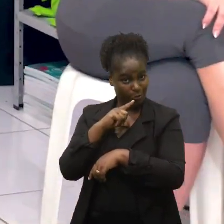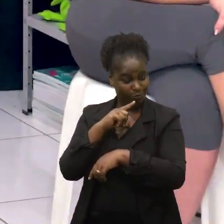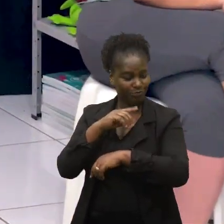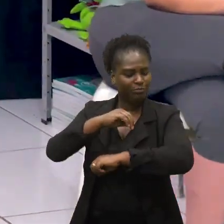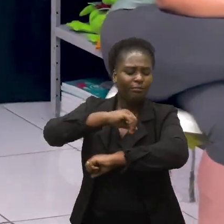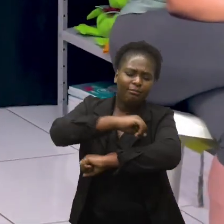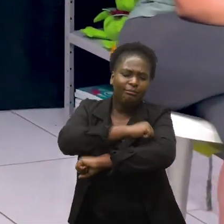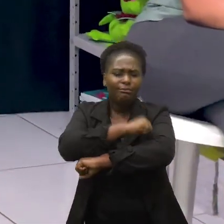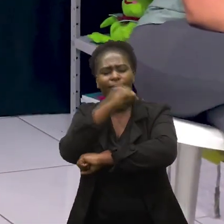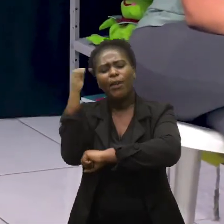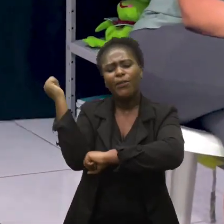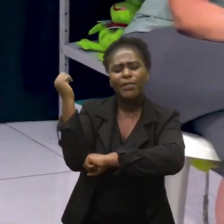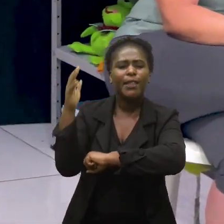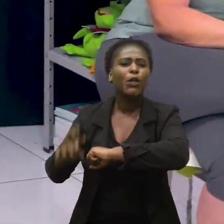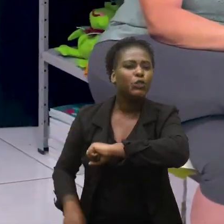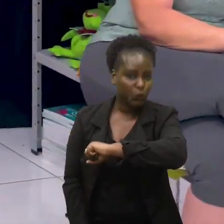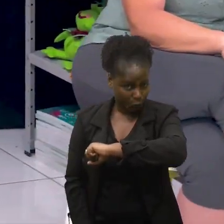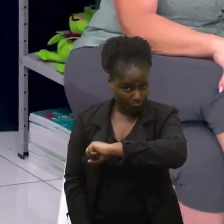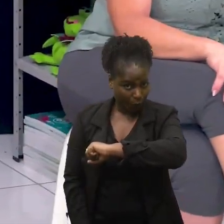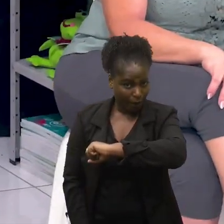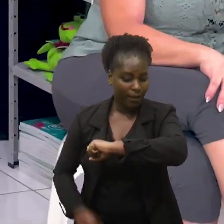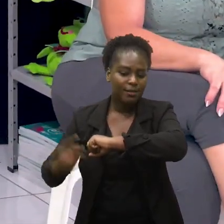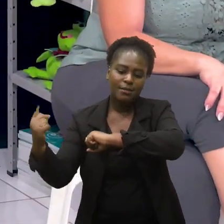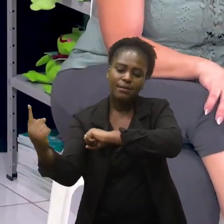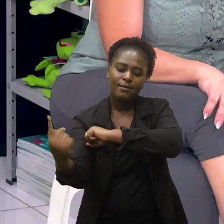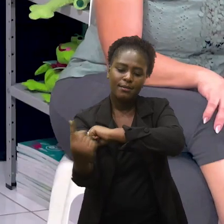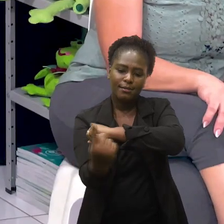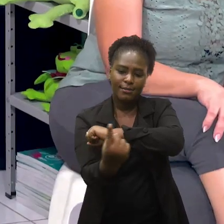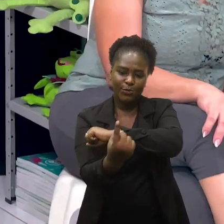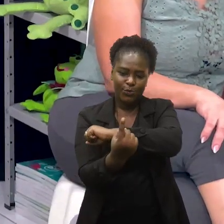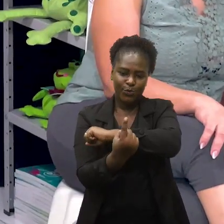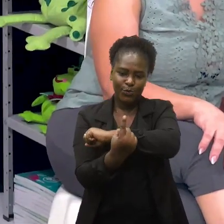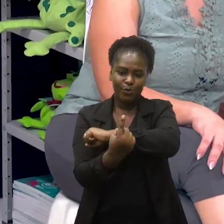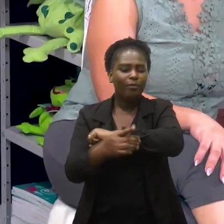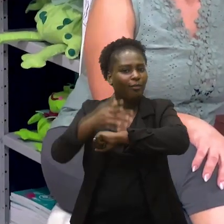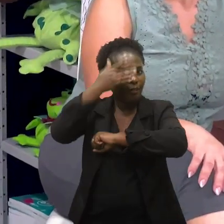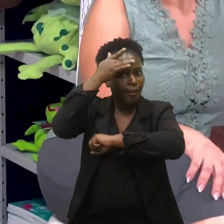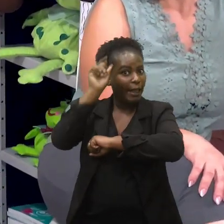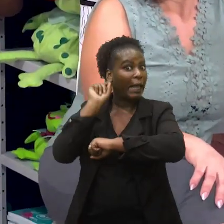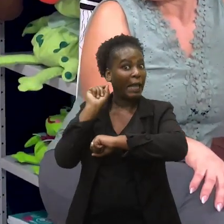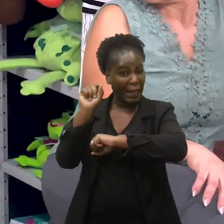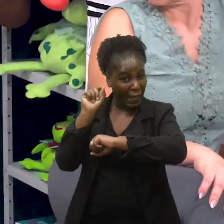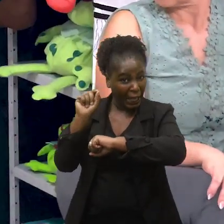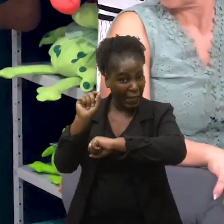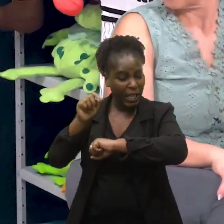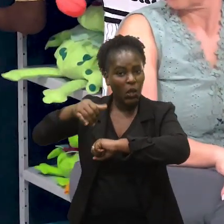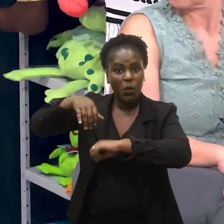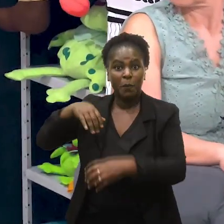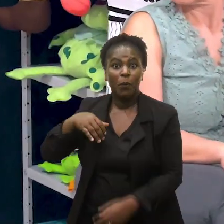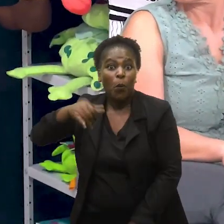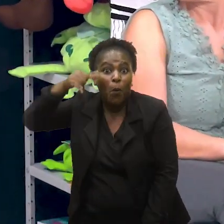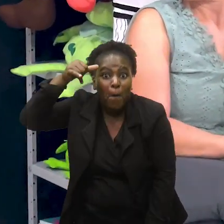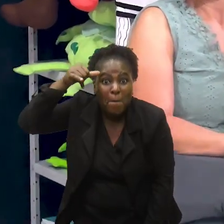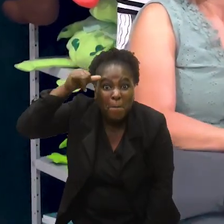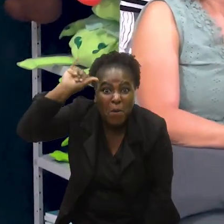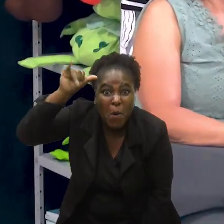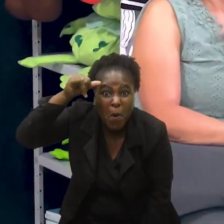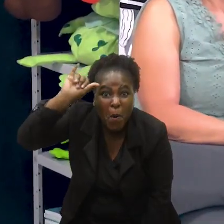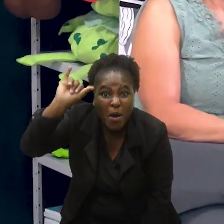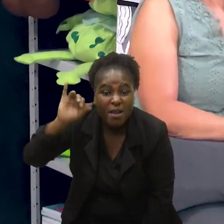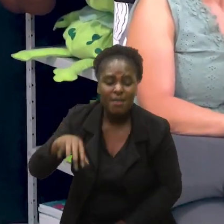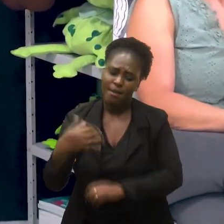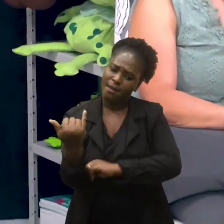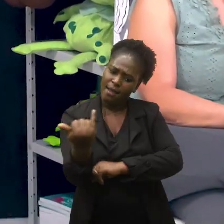dela um boi. Aí ele disse: sim,